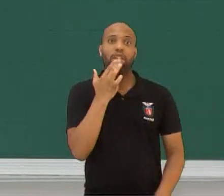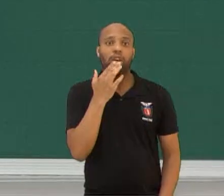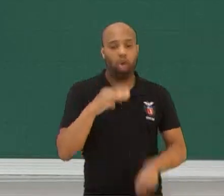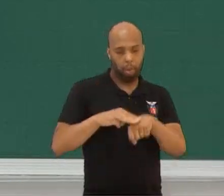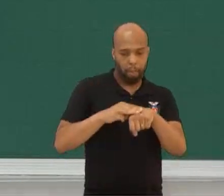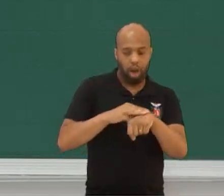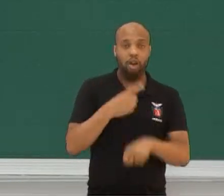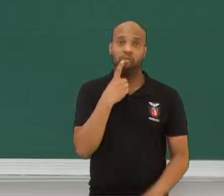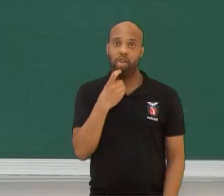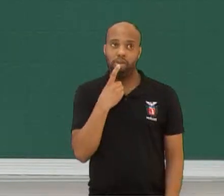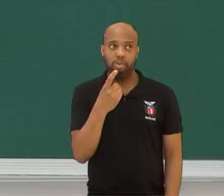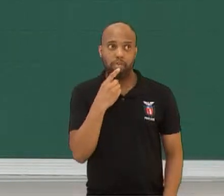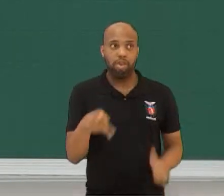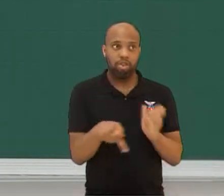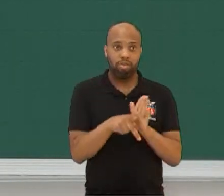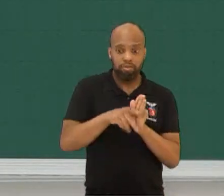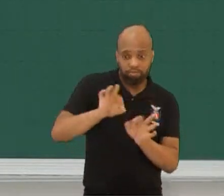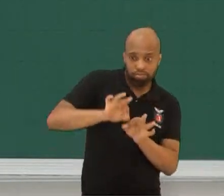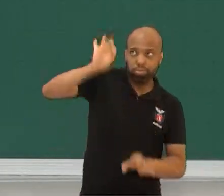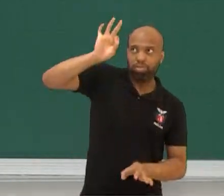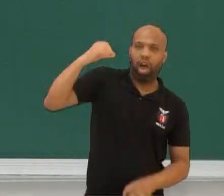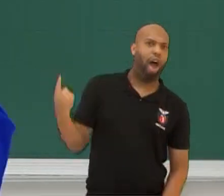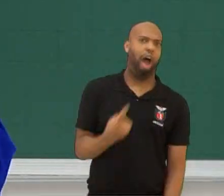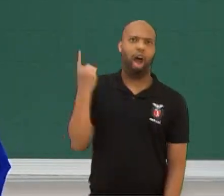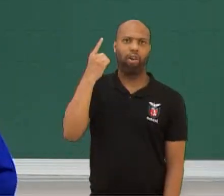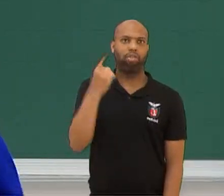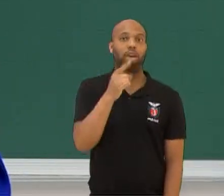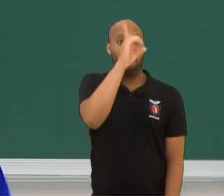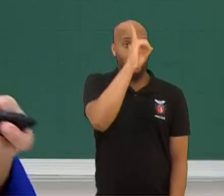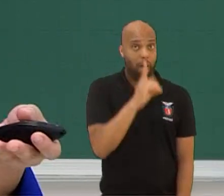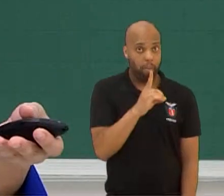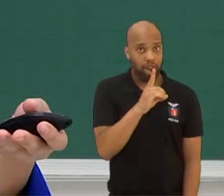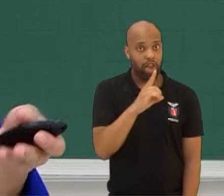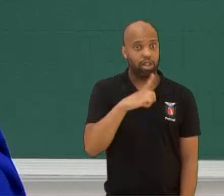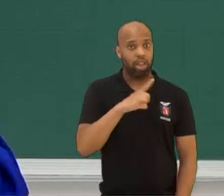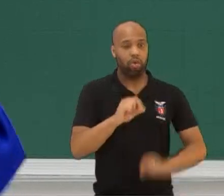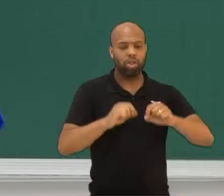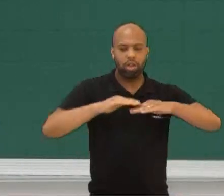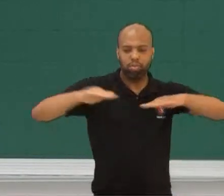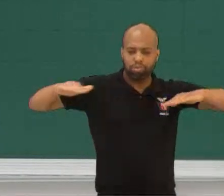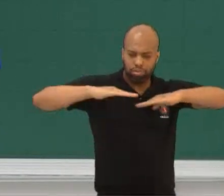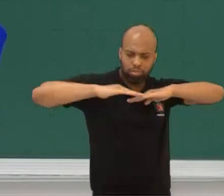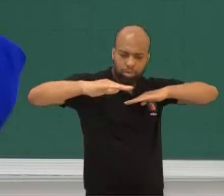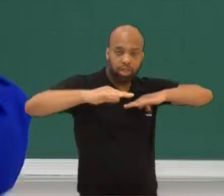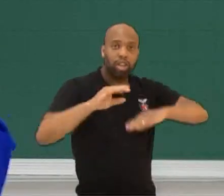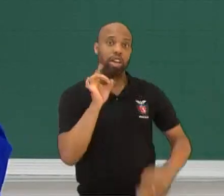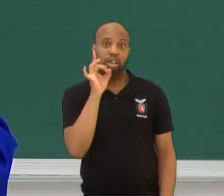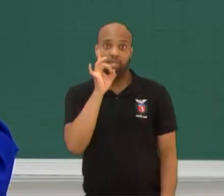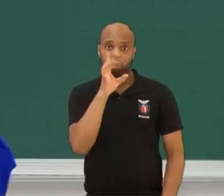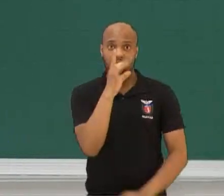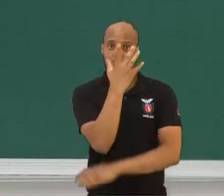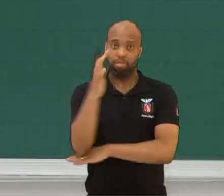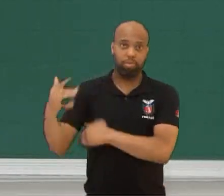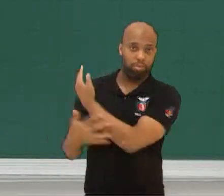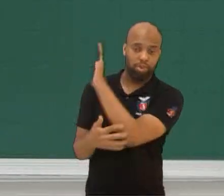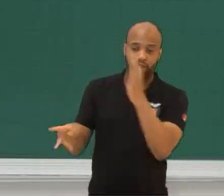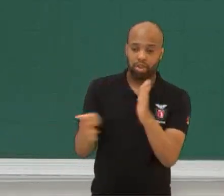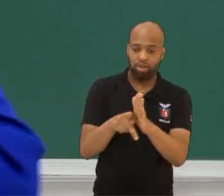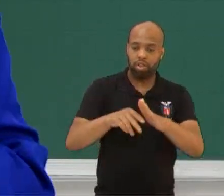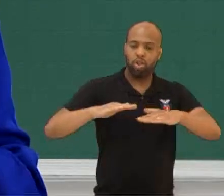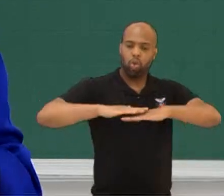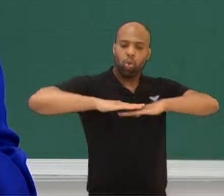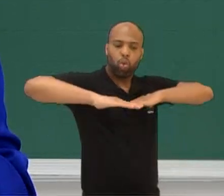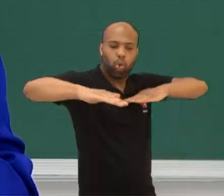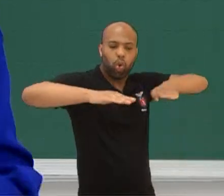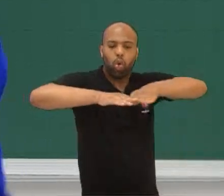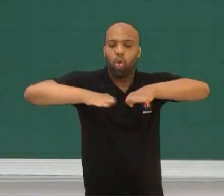ou vermelho para altitudes mais elevadas, amarelo para regiões mais planálticas e verde para regiões de planície. Aí, com